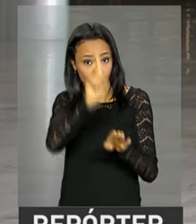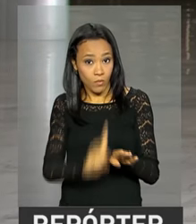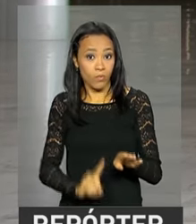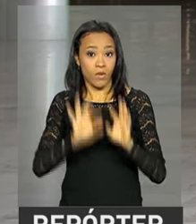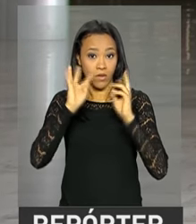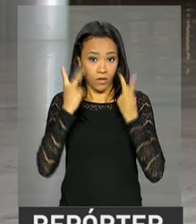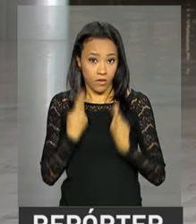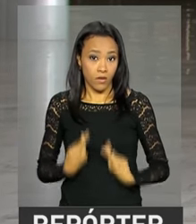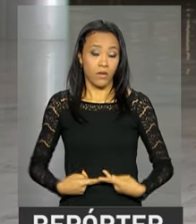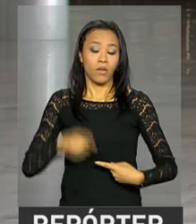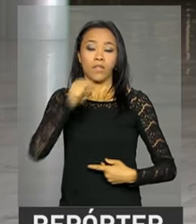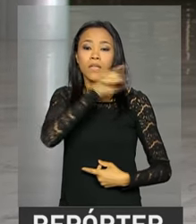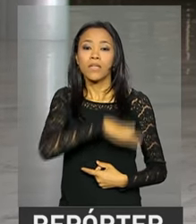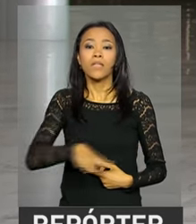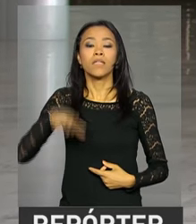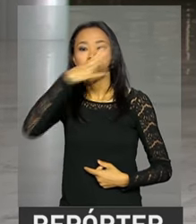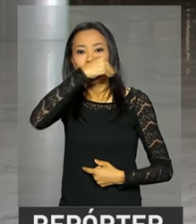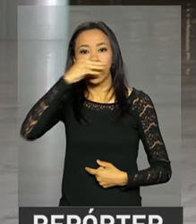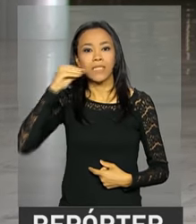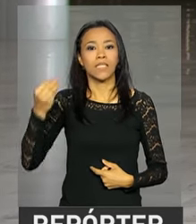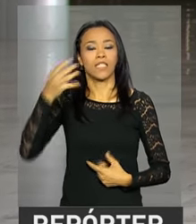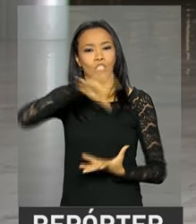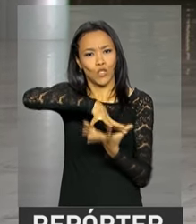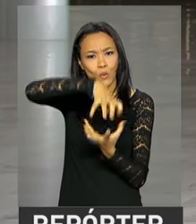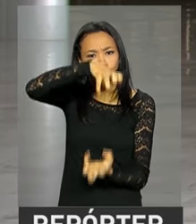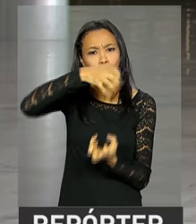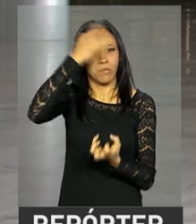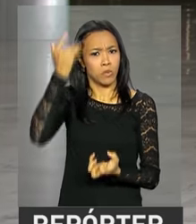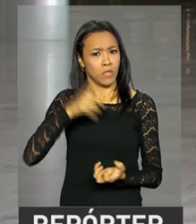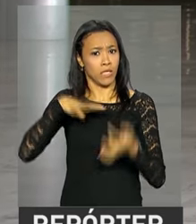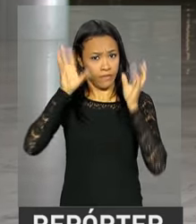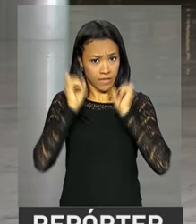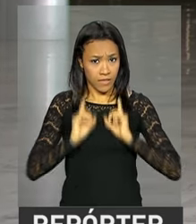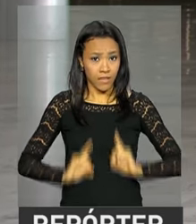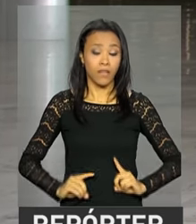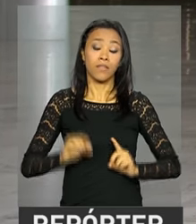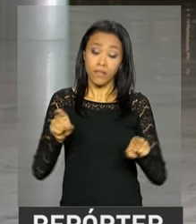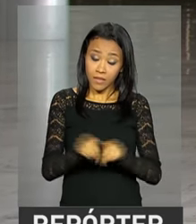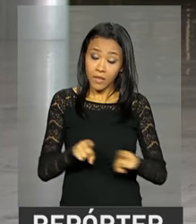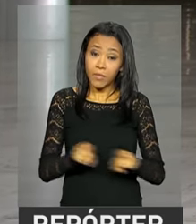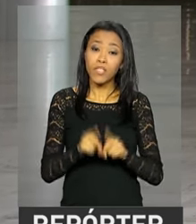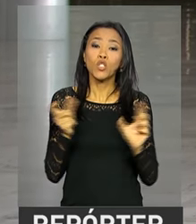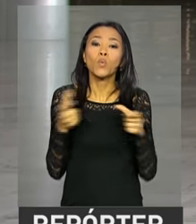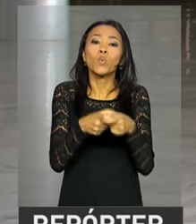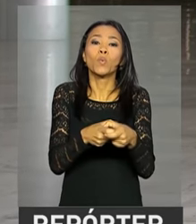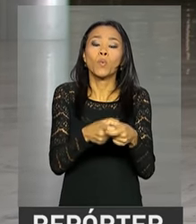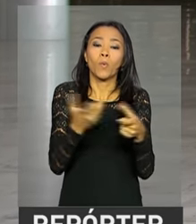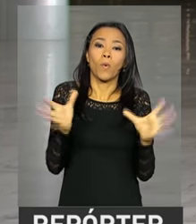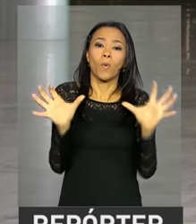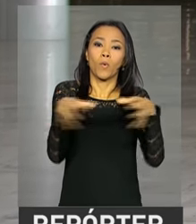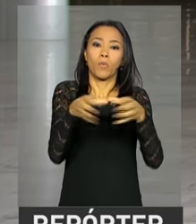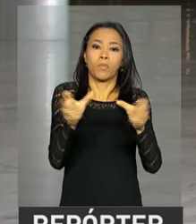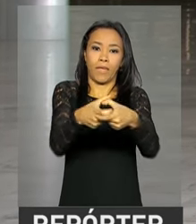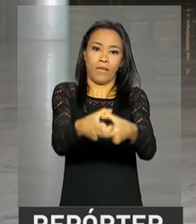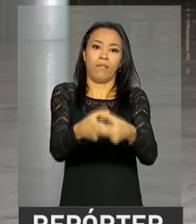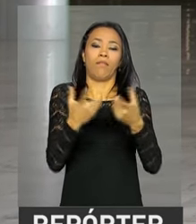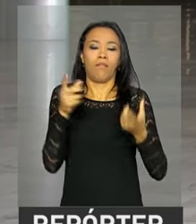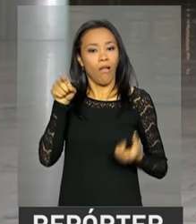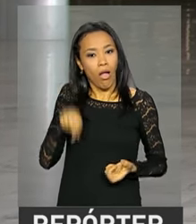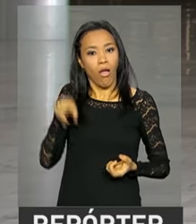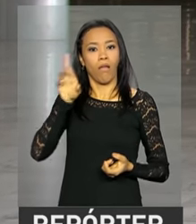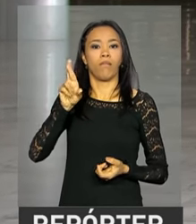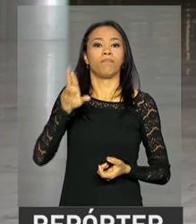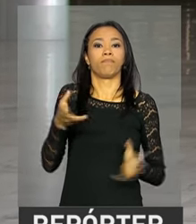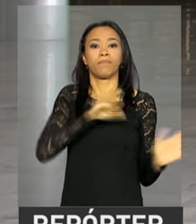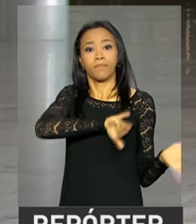criança e do adolescente, do idoso, das pessoas com deficiência e também das minorias. O deputado federal